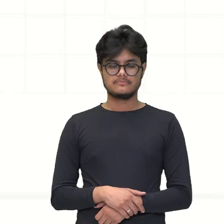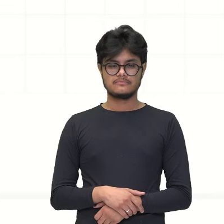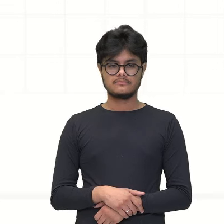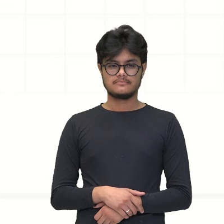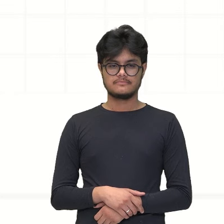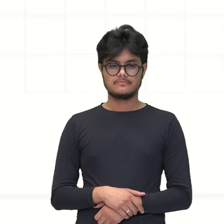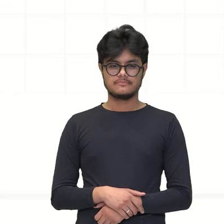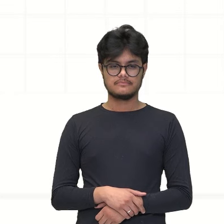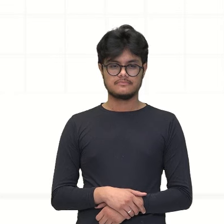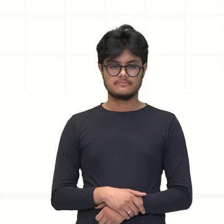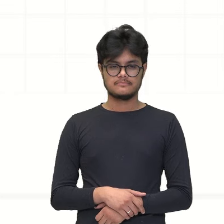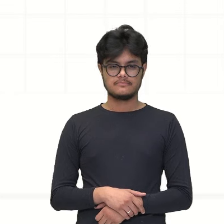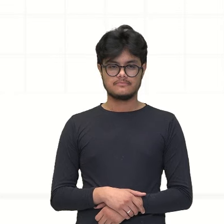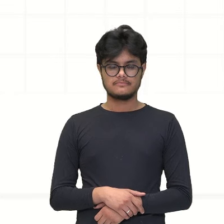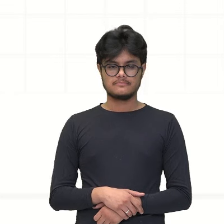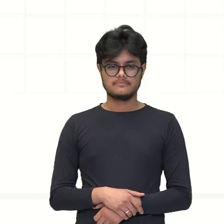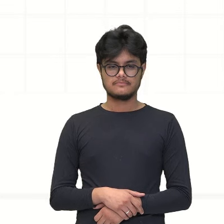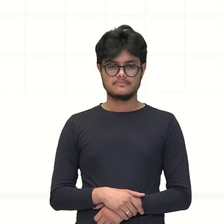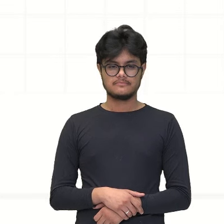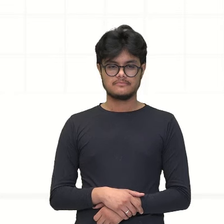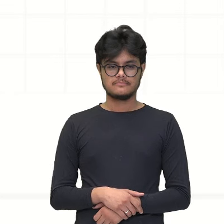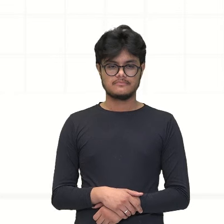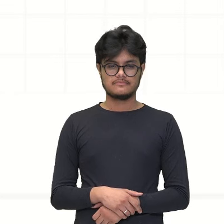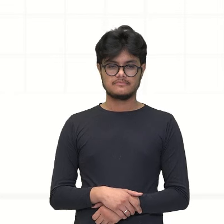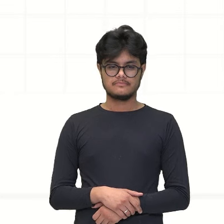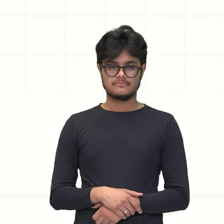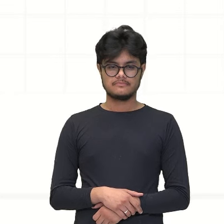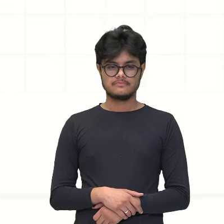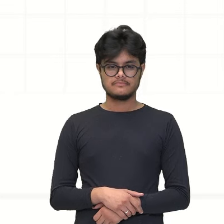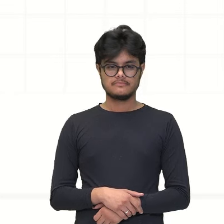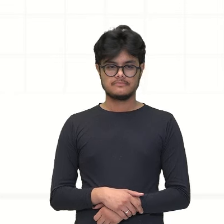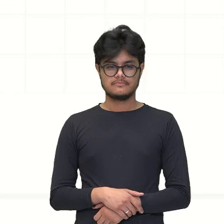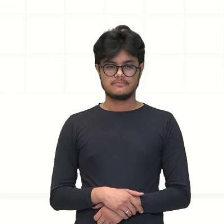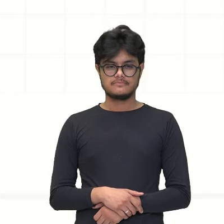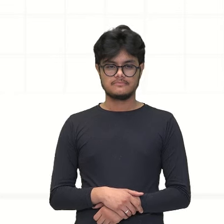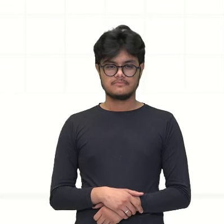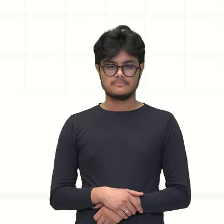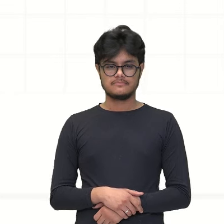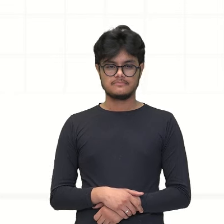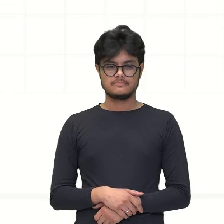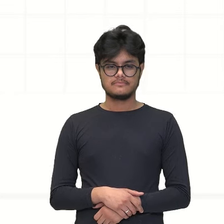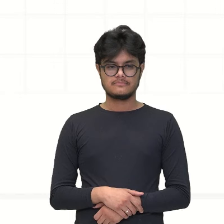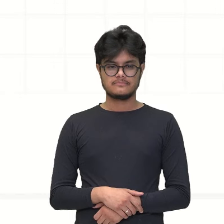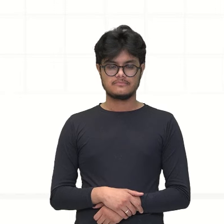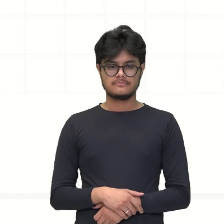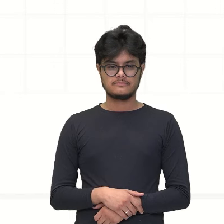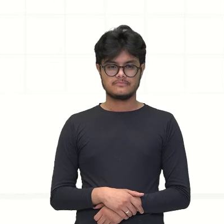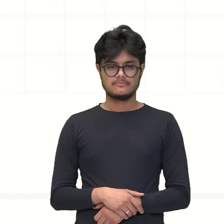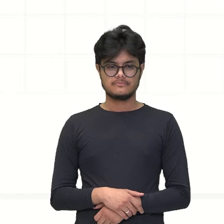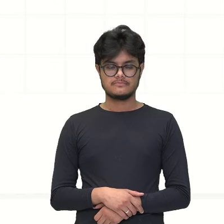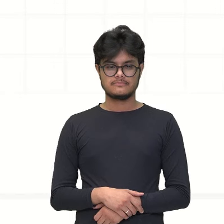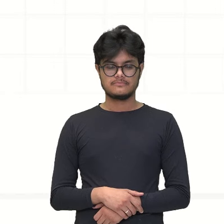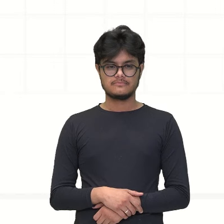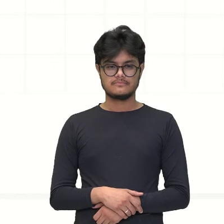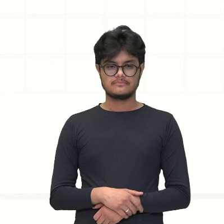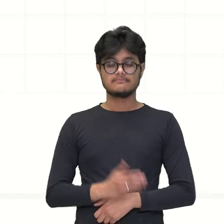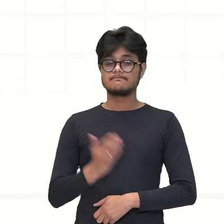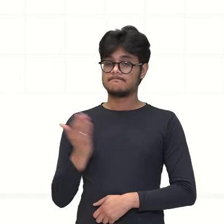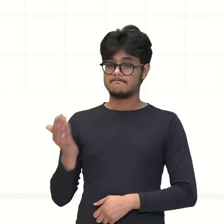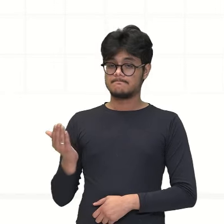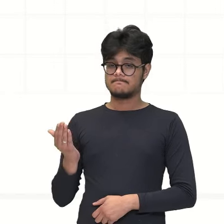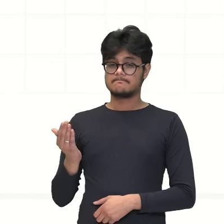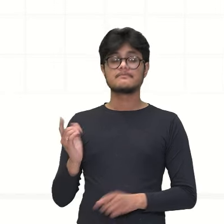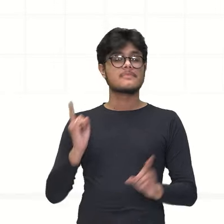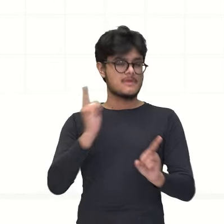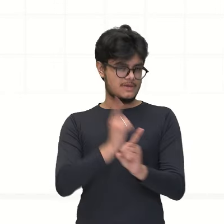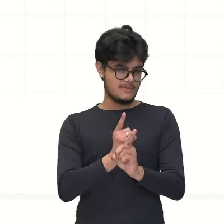somar. 5, 2, 11, sobe 1, 1 mais 1, 2. E aí, duas